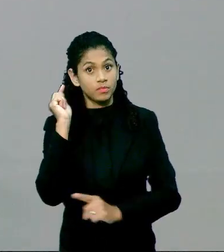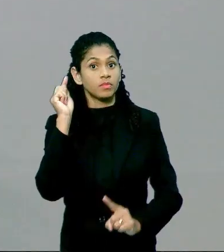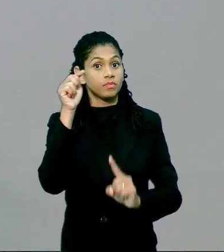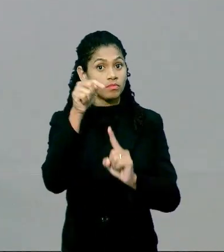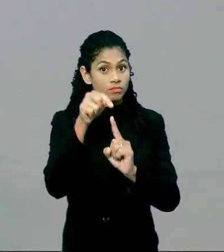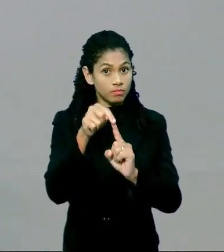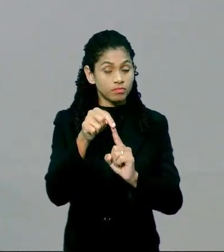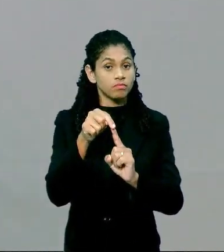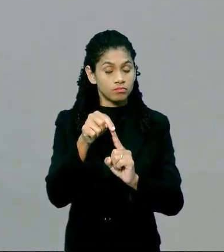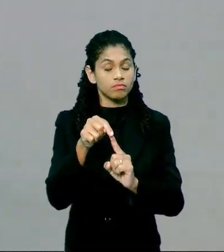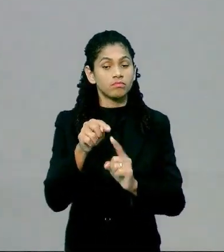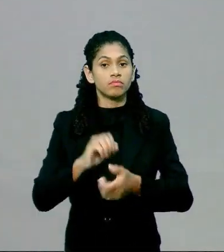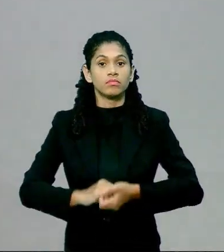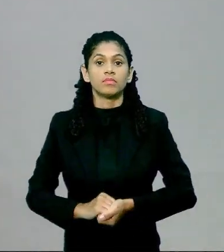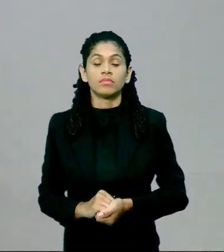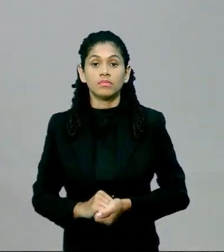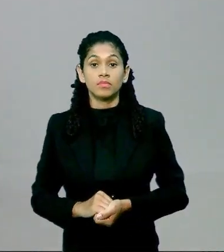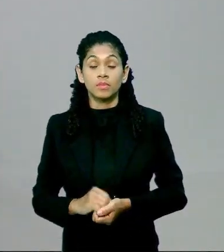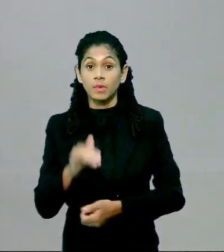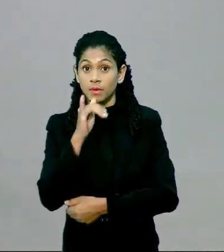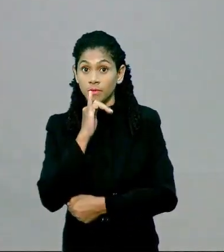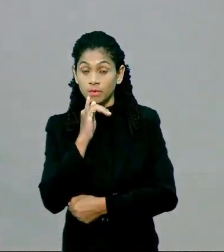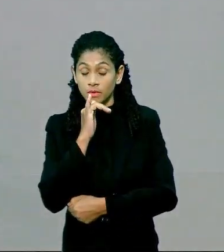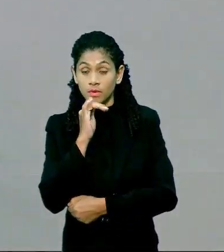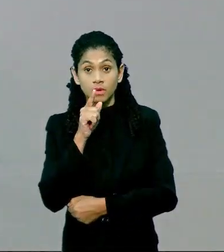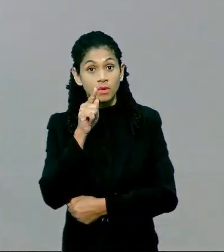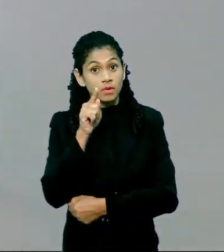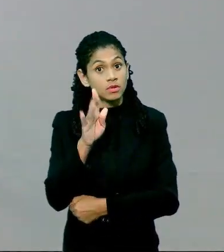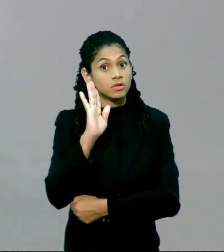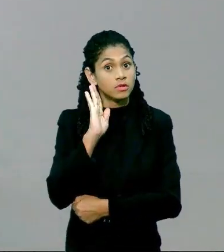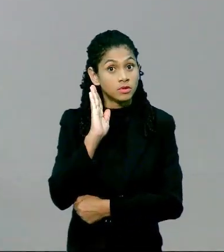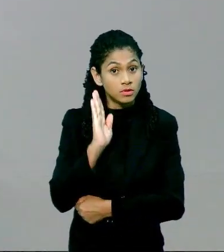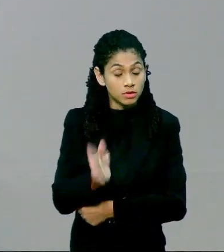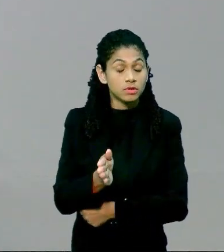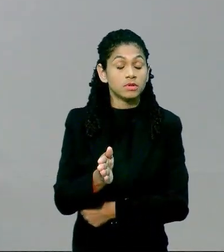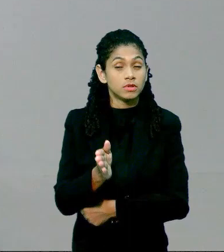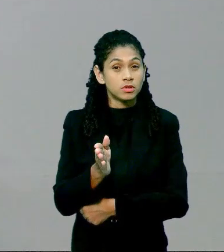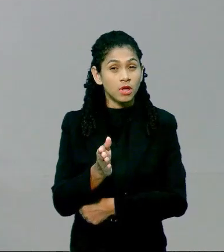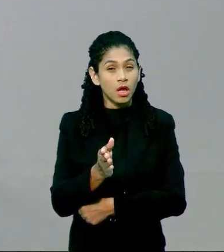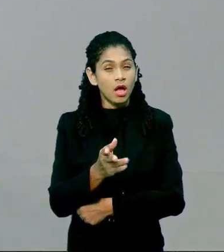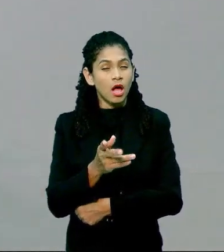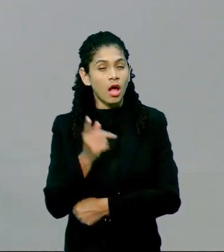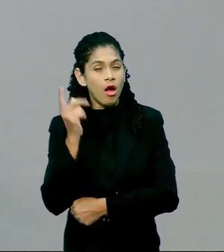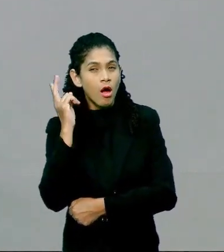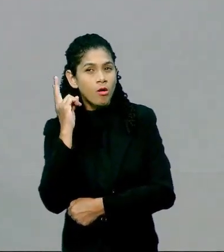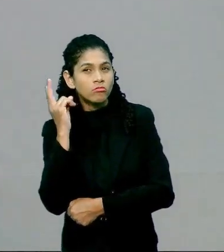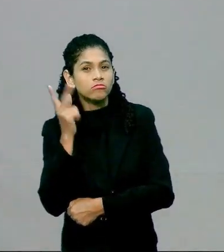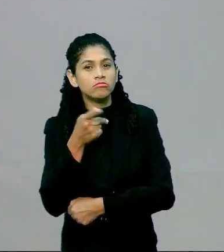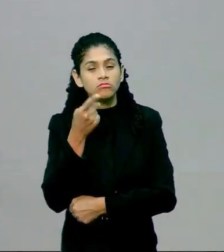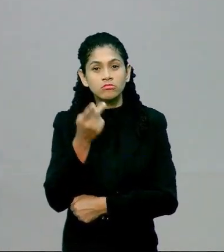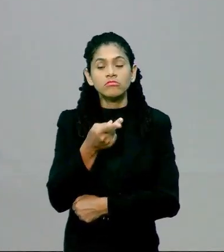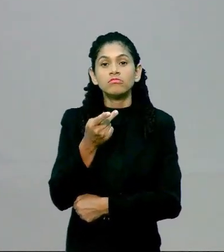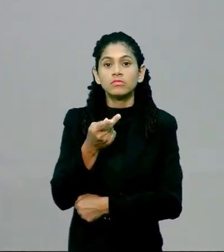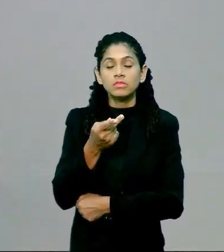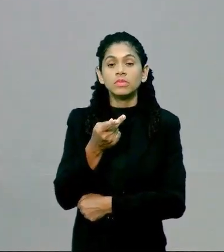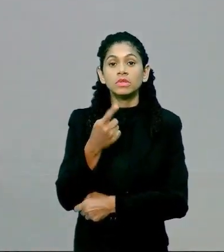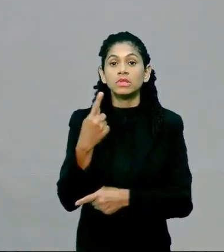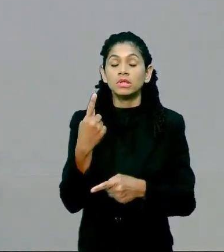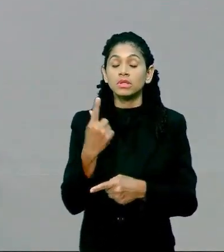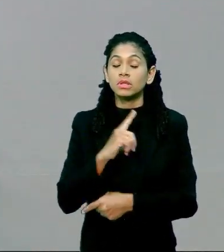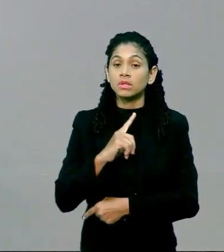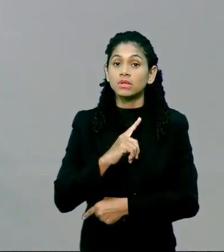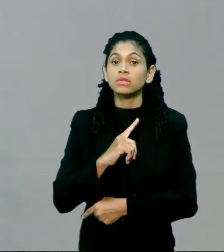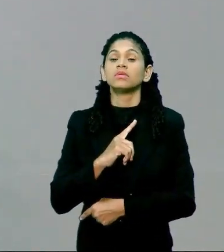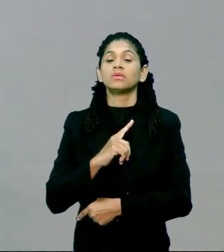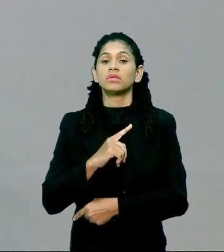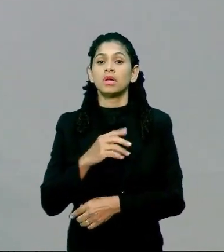determinada identidade. Por exemplo, você já deve ter ouvido falar sobre o Round Six, em que tem jogos que são comuns à